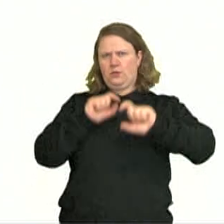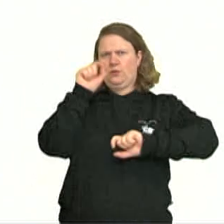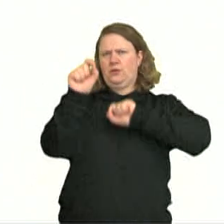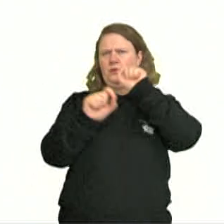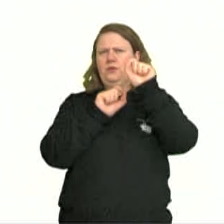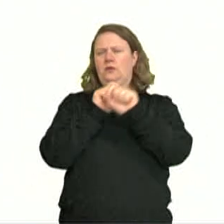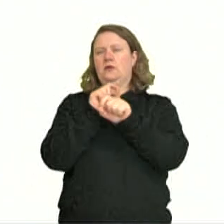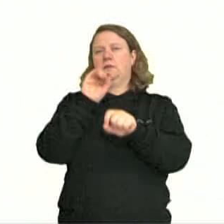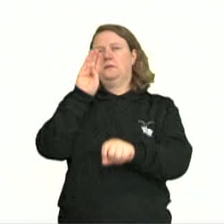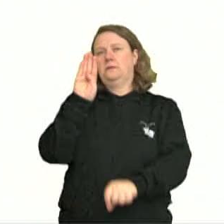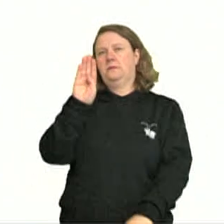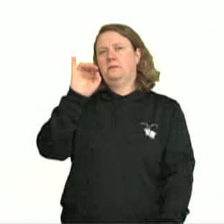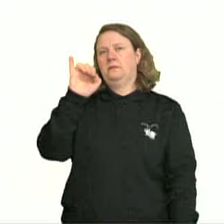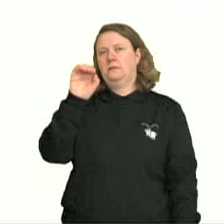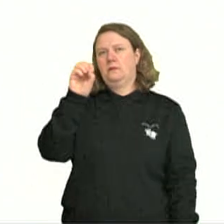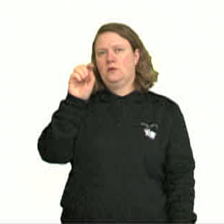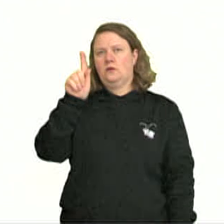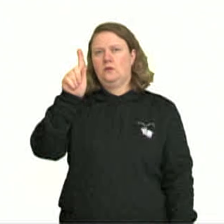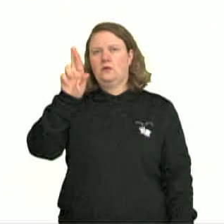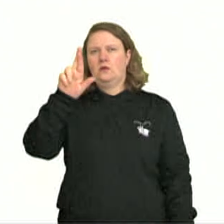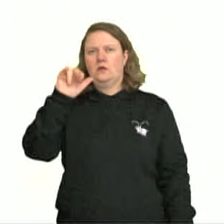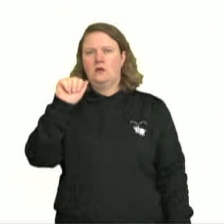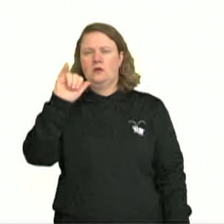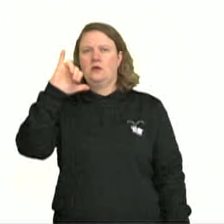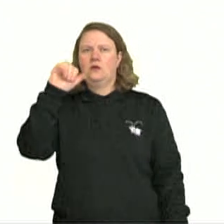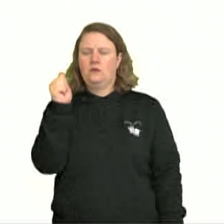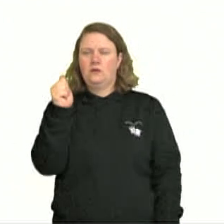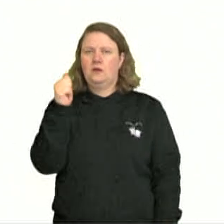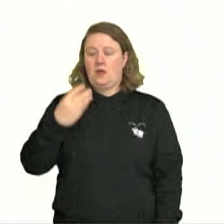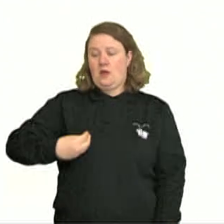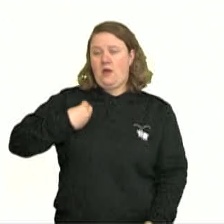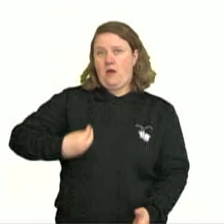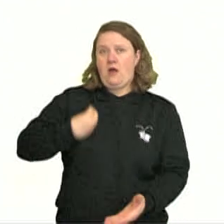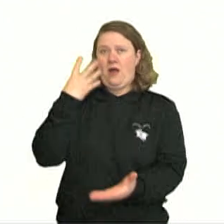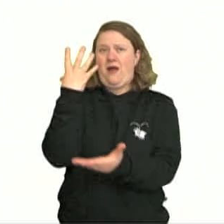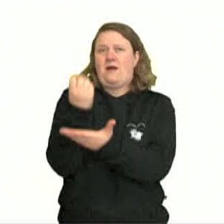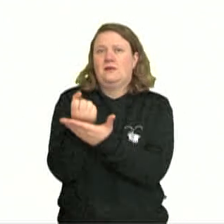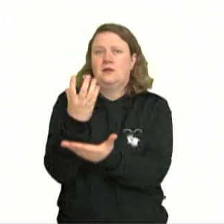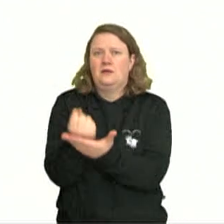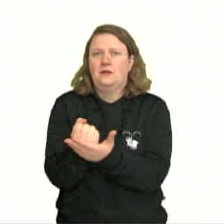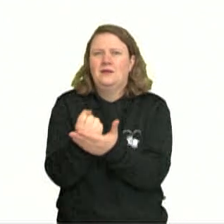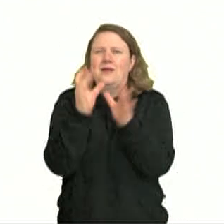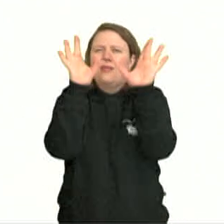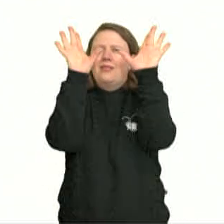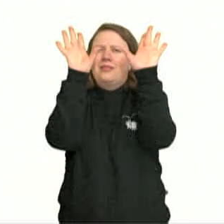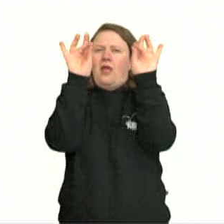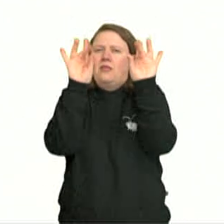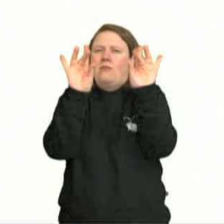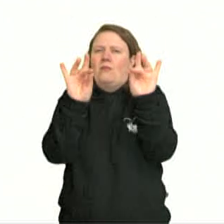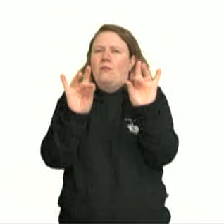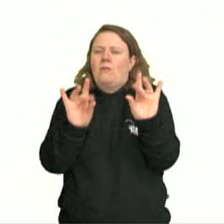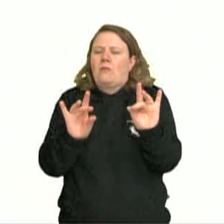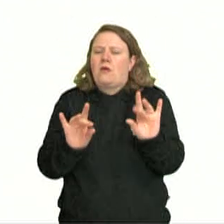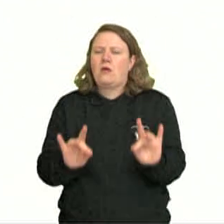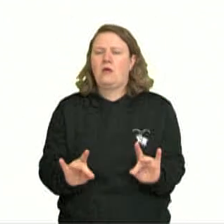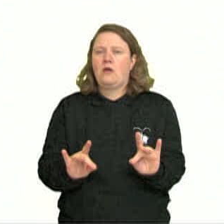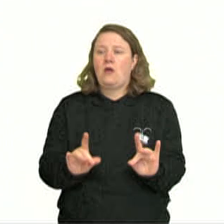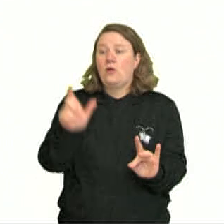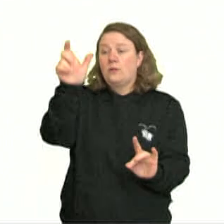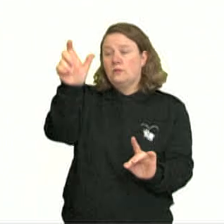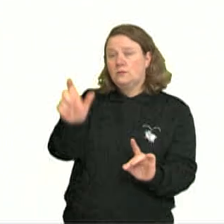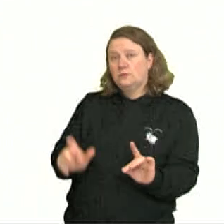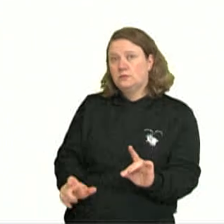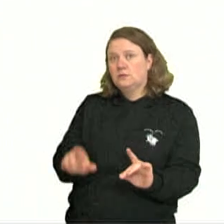biografia, minha gente, né? É uma narrativa detalhada sobre a trajetória da vida de alguém, né?